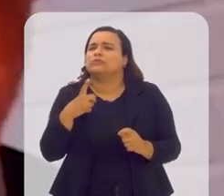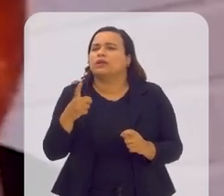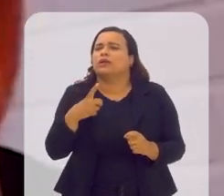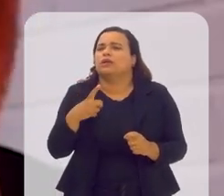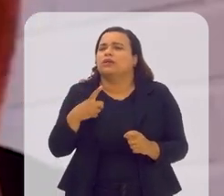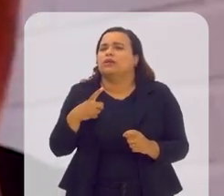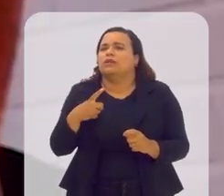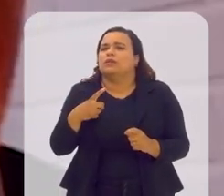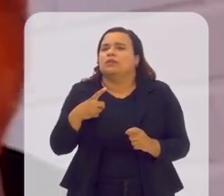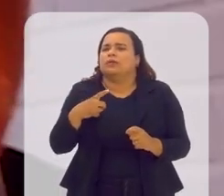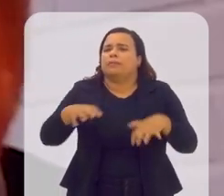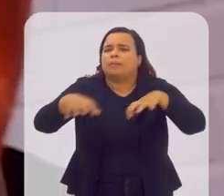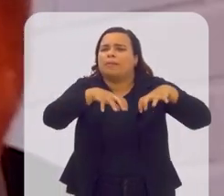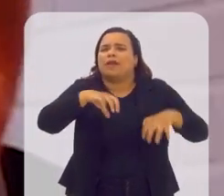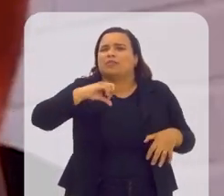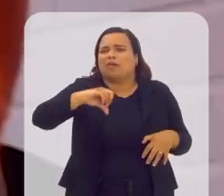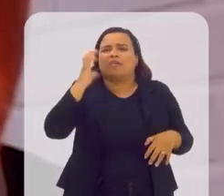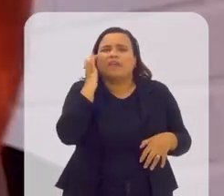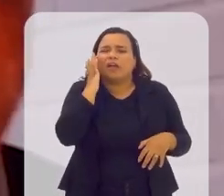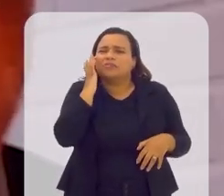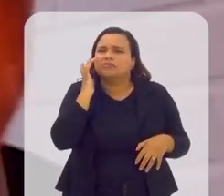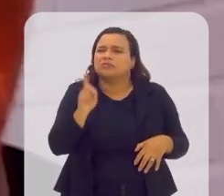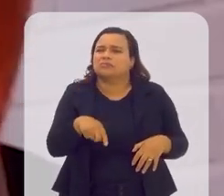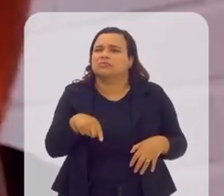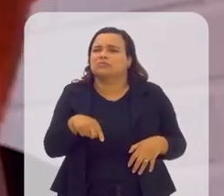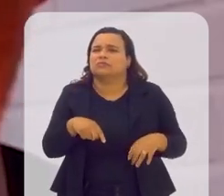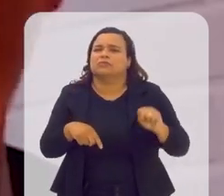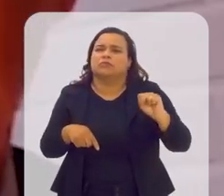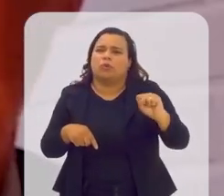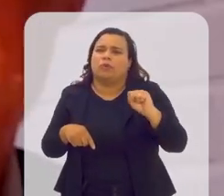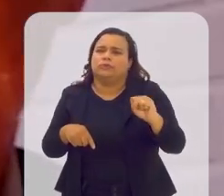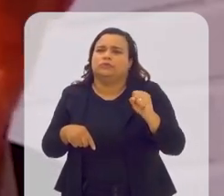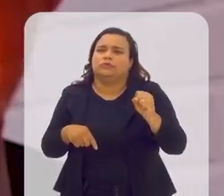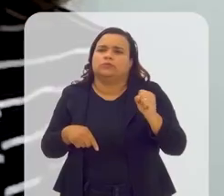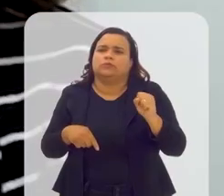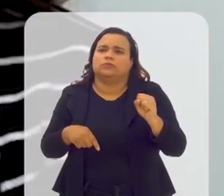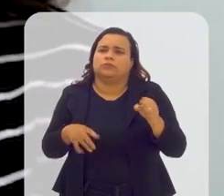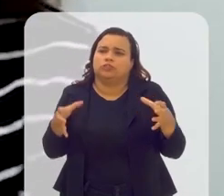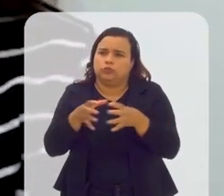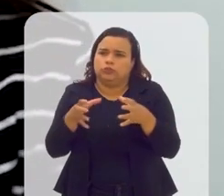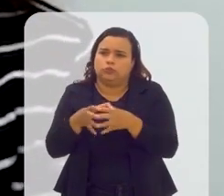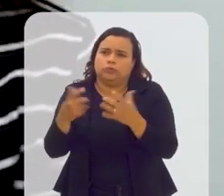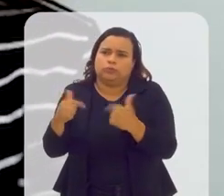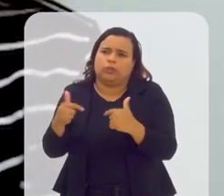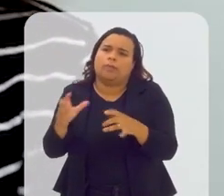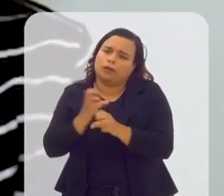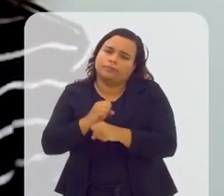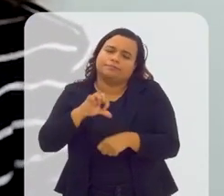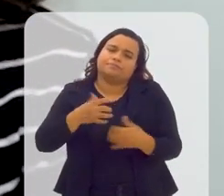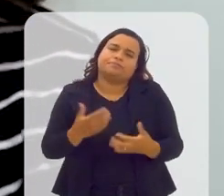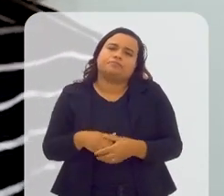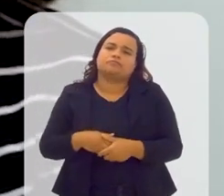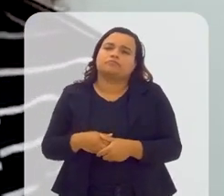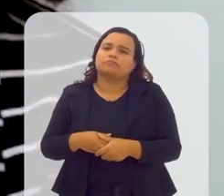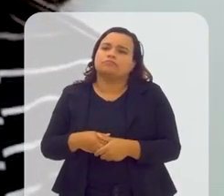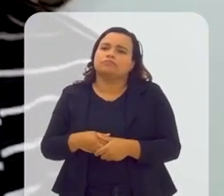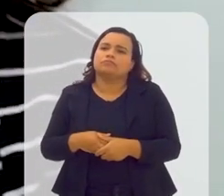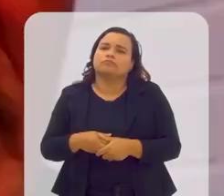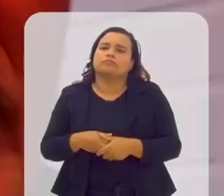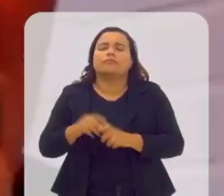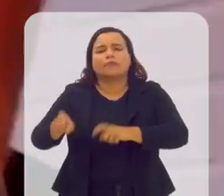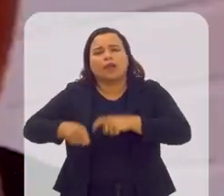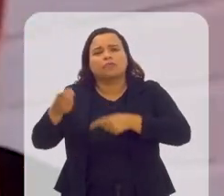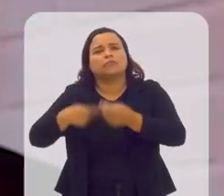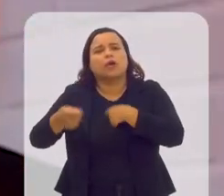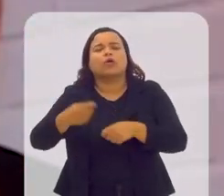se não me engano, hoje nós temos 9 câmaras, não é isso? Acho que são 9, não sei se tem, né? 9 câmaras. São 8 câmaras e um grupo de trabalho. Então,